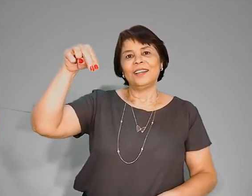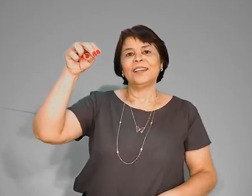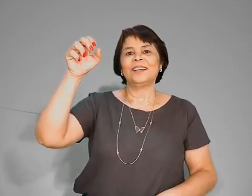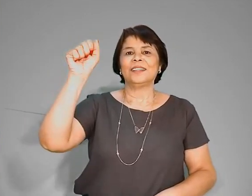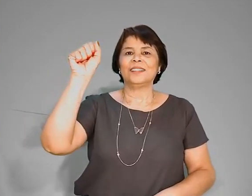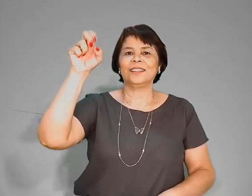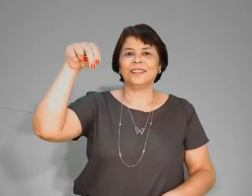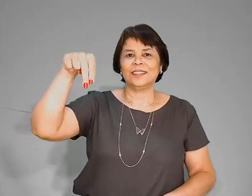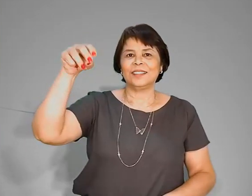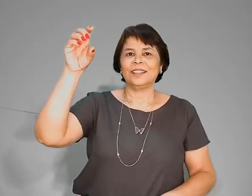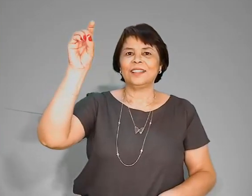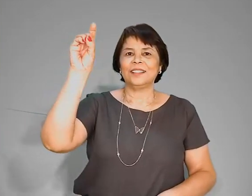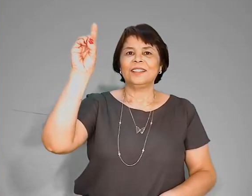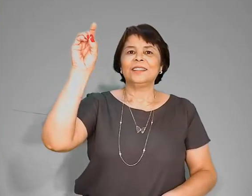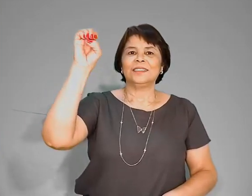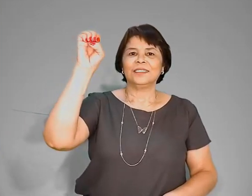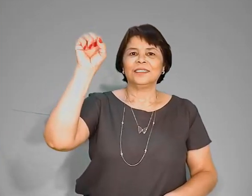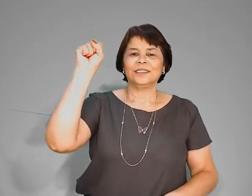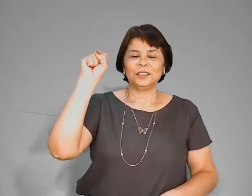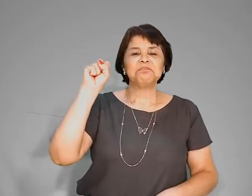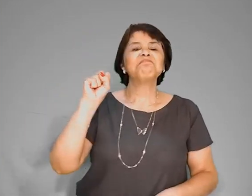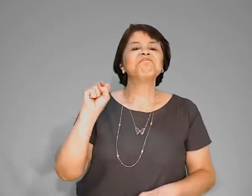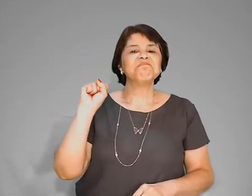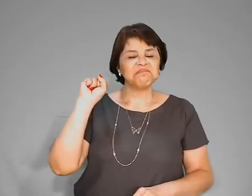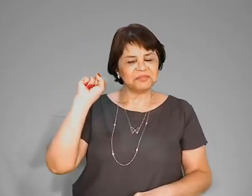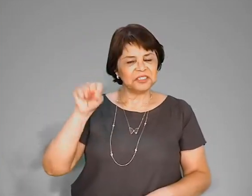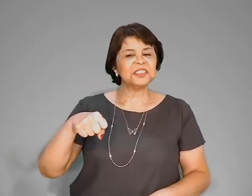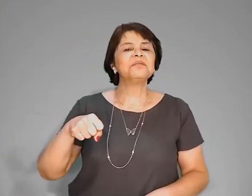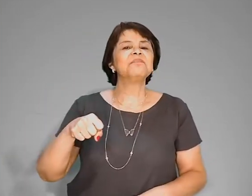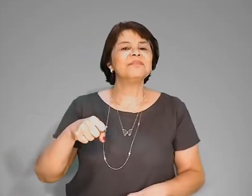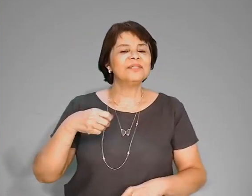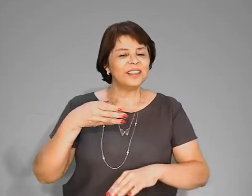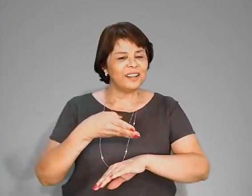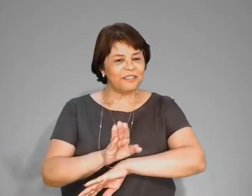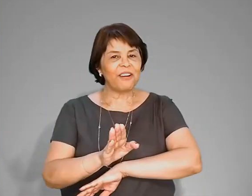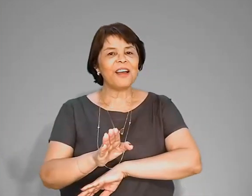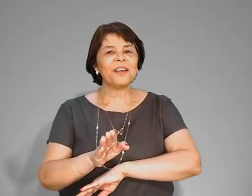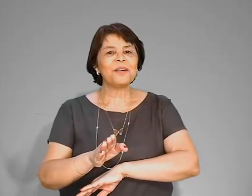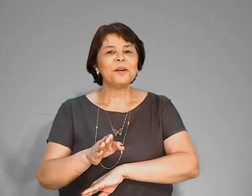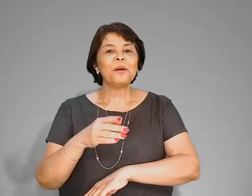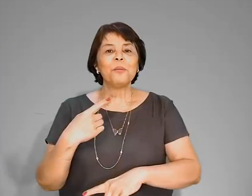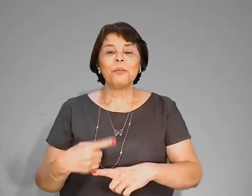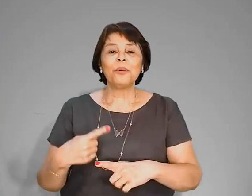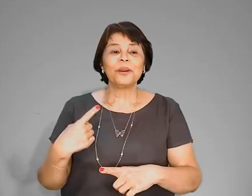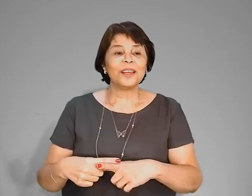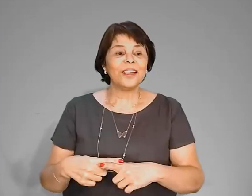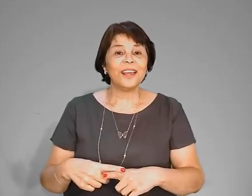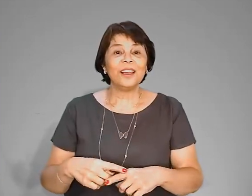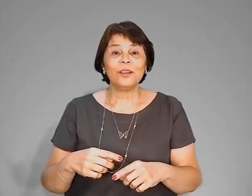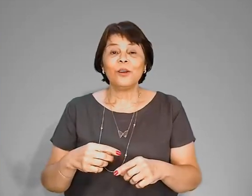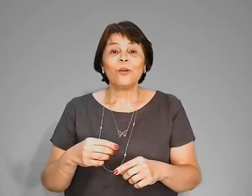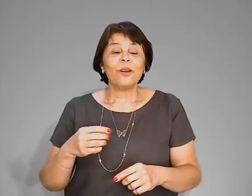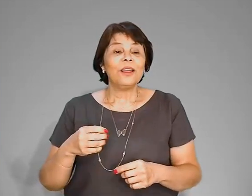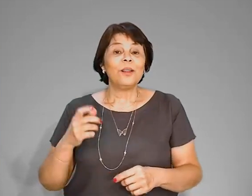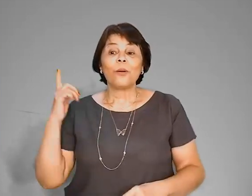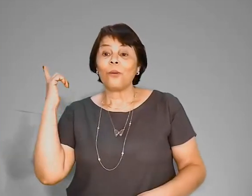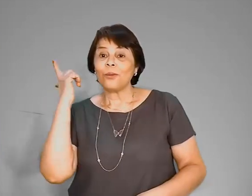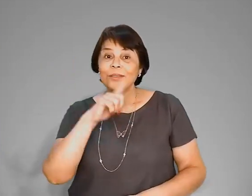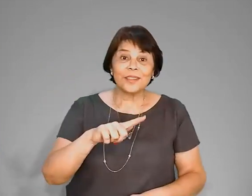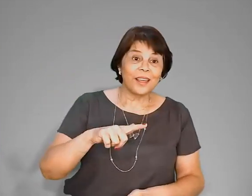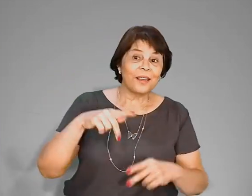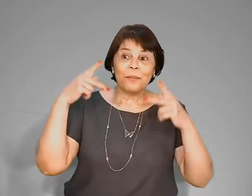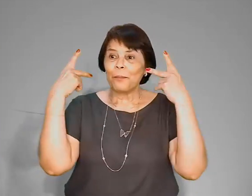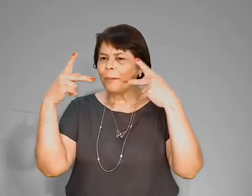E nem por isso ele tem essa supremacia, não, ele é um apóstolo. Ele é um chamado para fazer isso. Então, nós somos